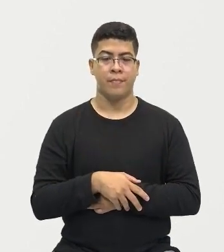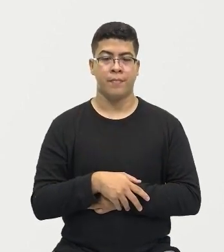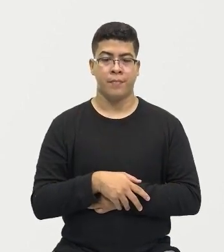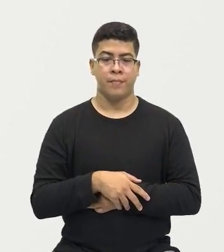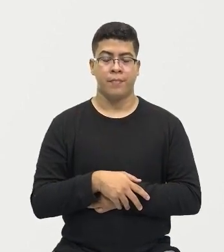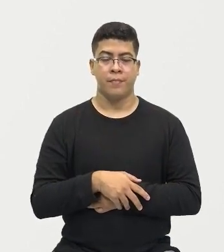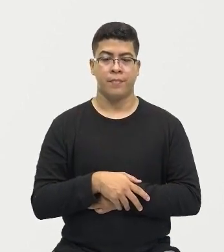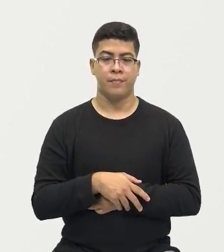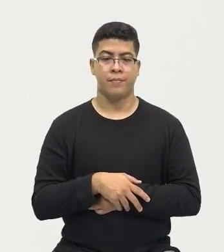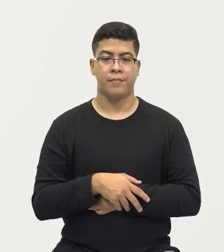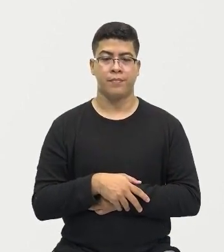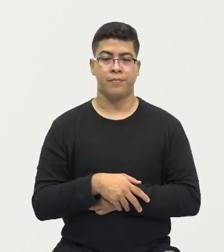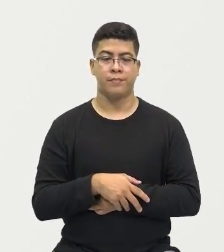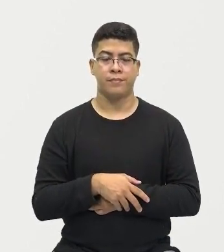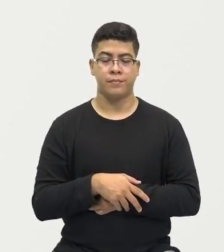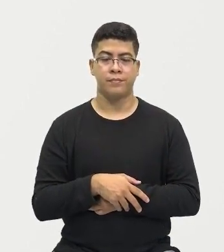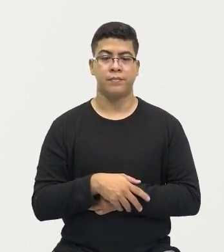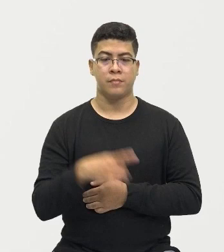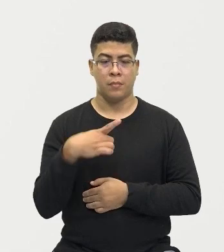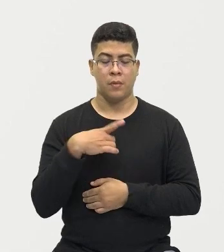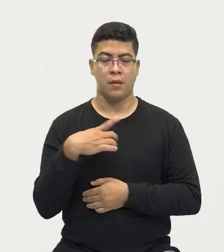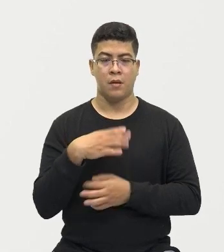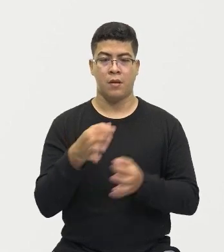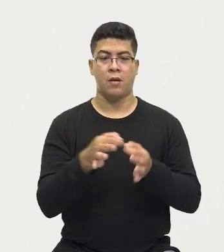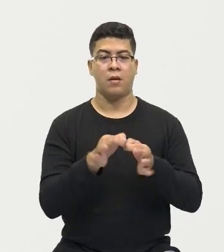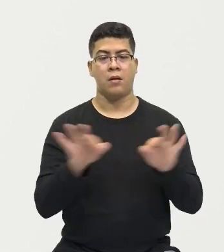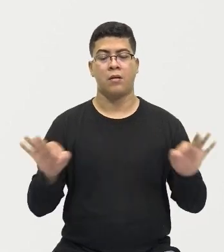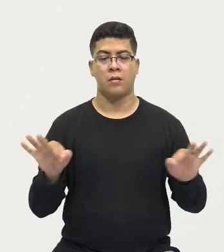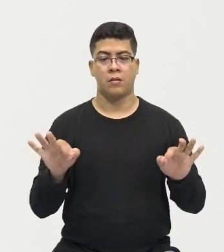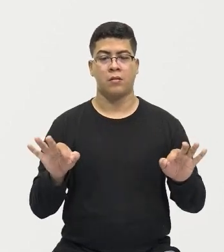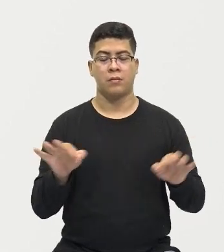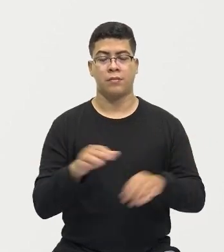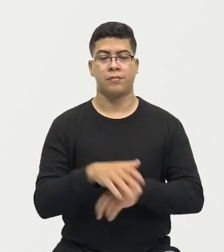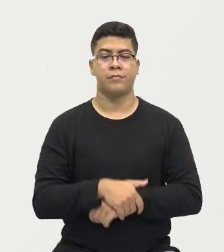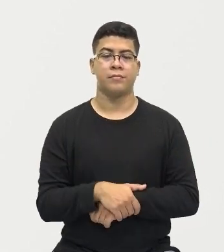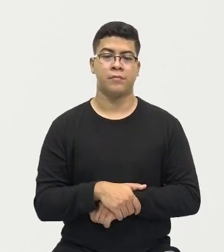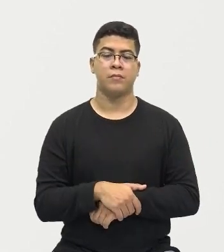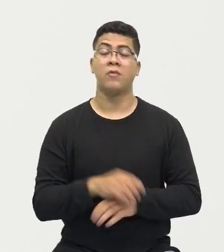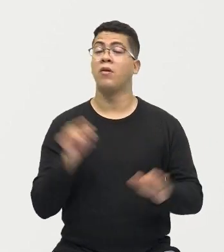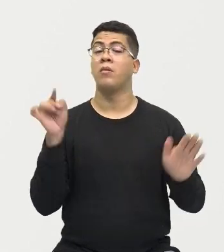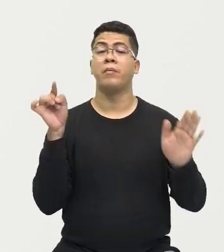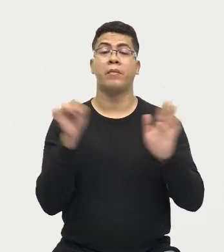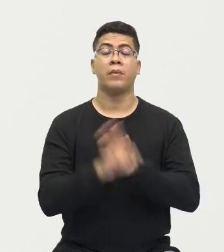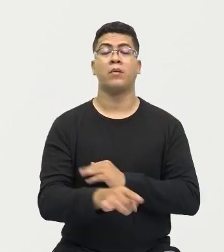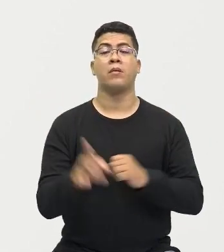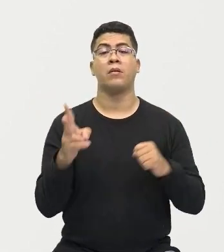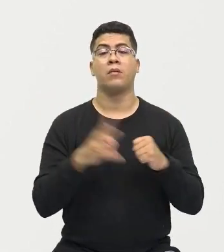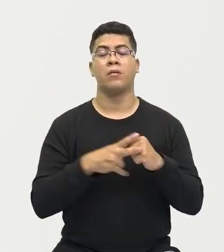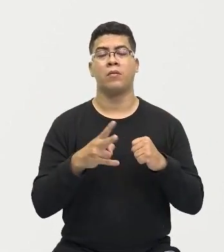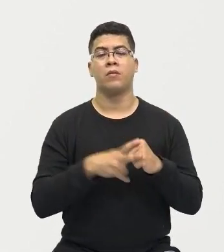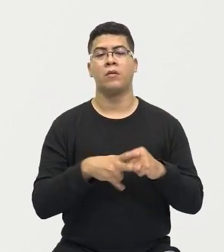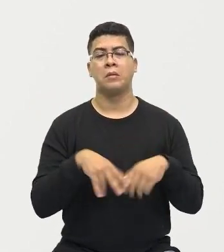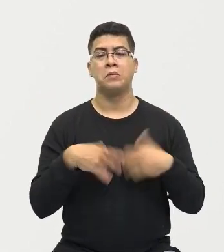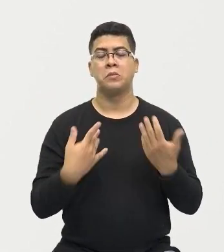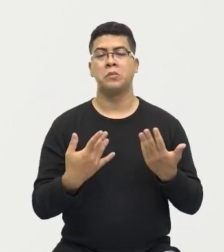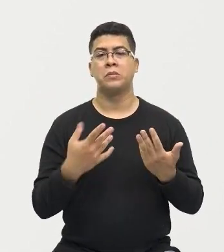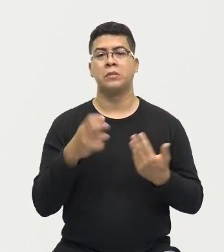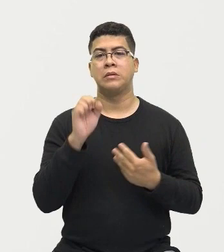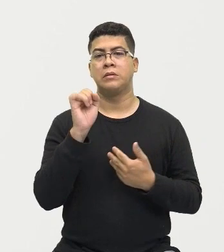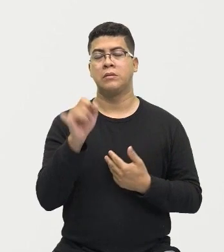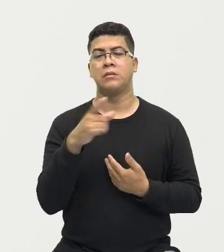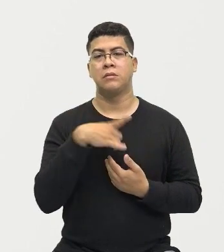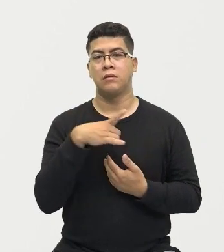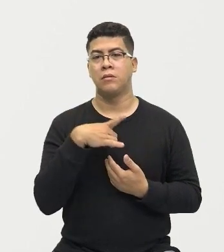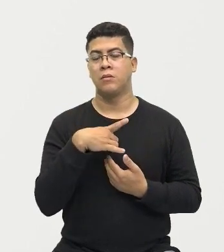subordinada, olha só. Então temos a oração subordinada. Vamos perguntar do verbo aí, ver se nós conseguimos indicar o sujeito